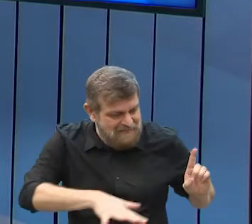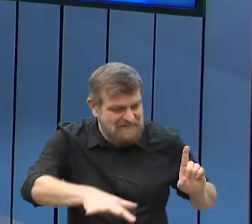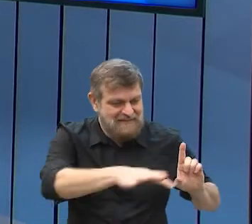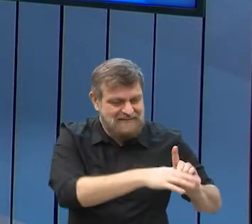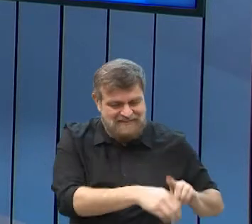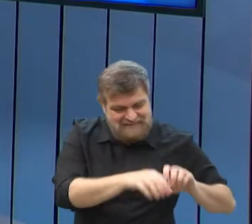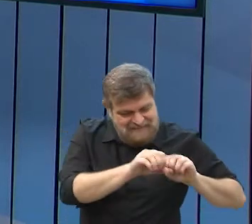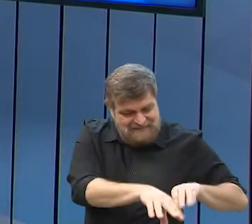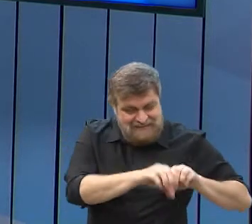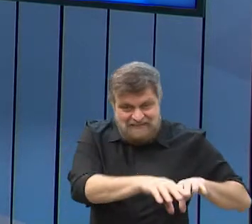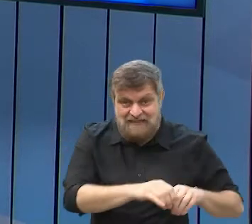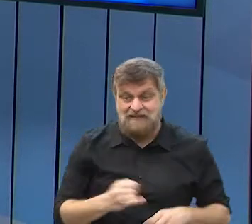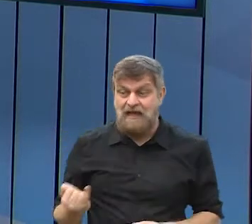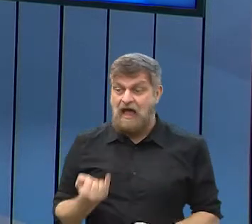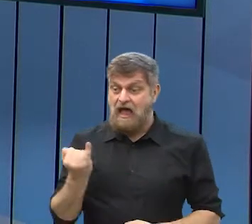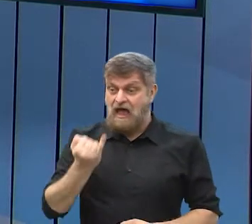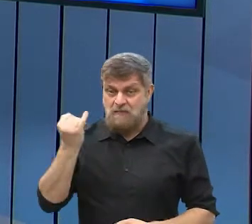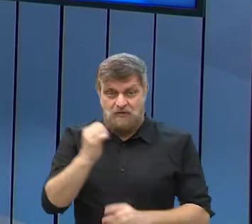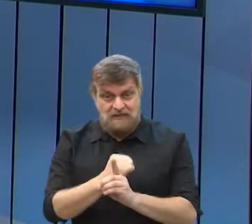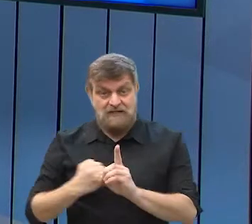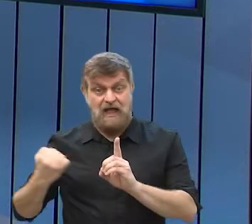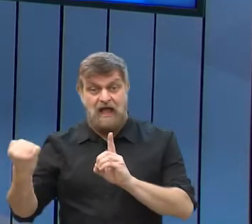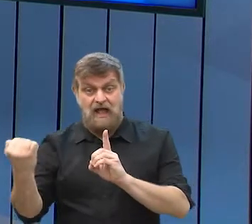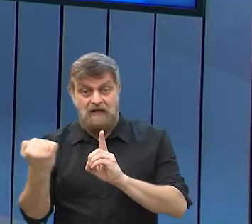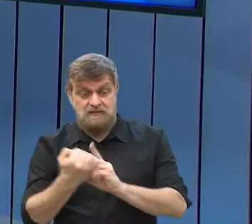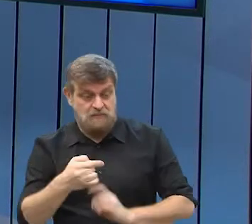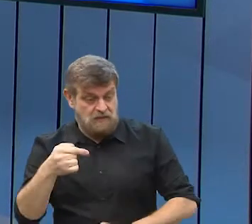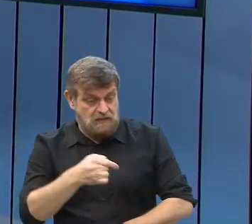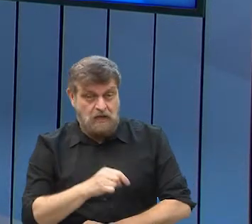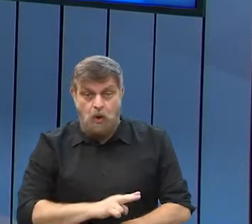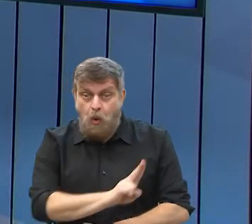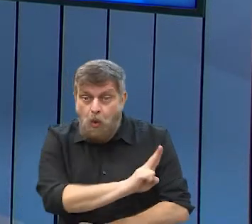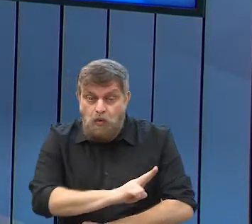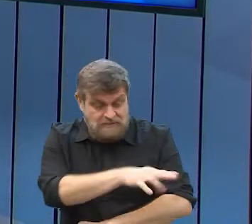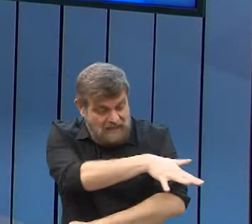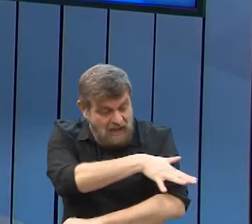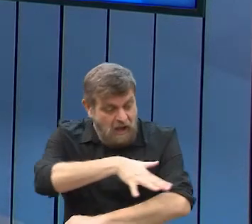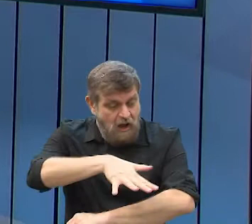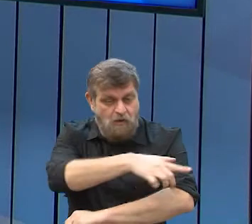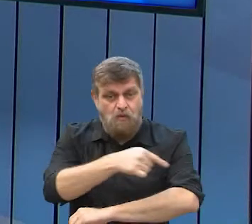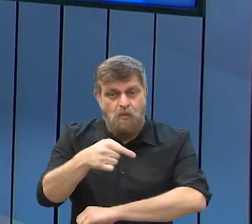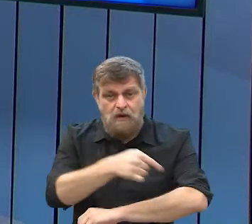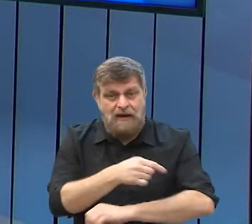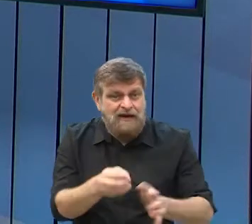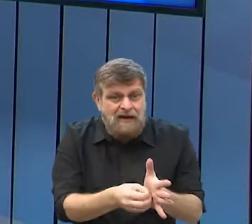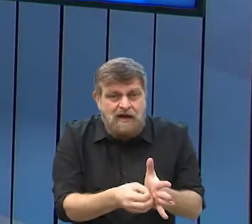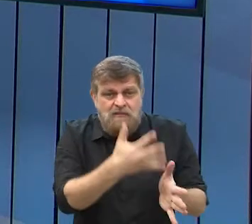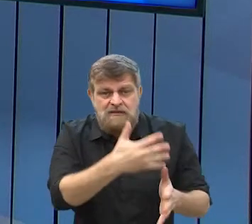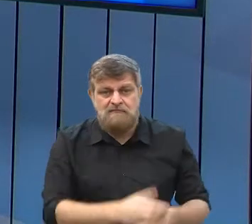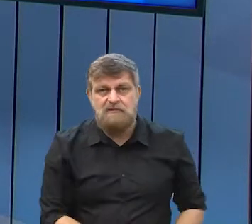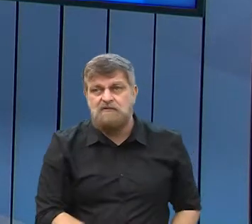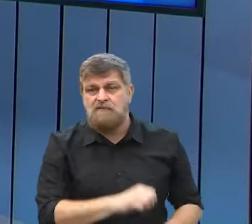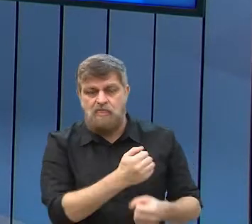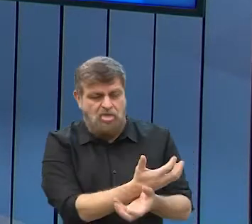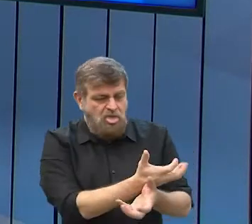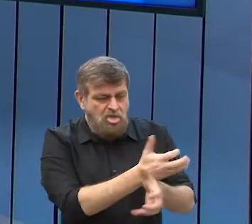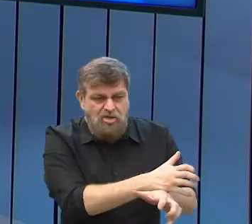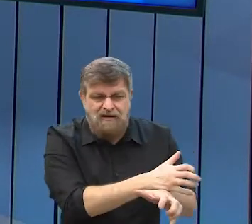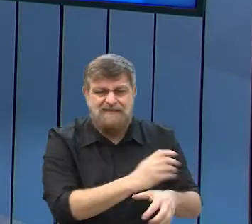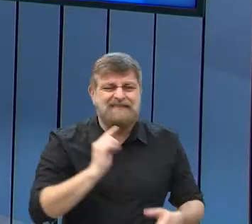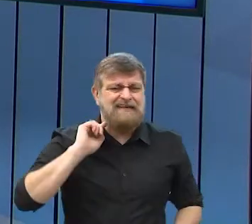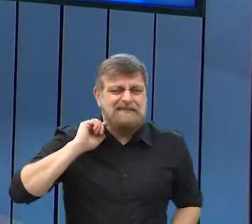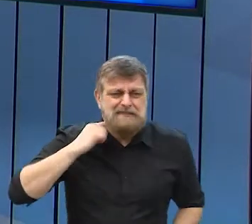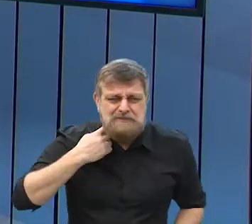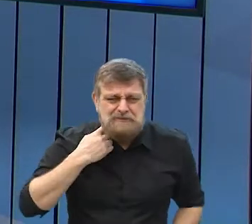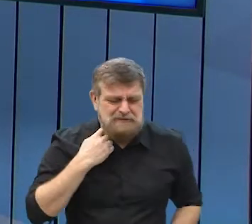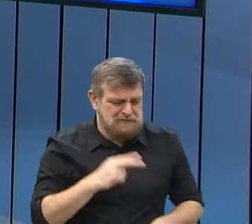diferente. E é importante isso também, né? Para a sociedade poder utilizar um espaço que muitas vezes é inutilizado porque ele está sujo,